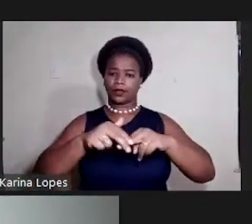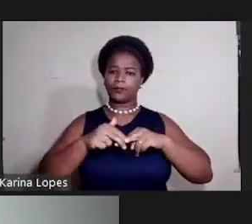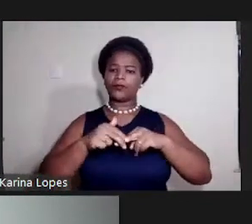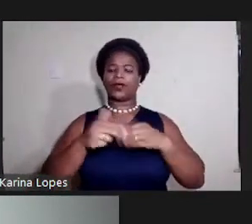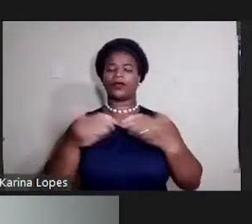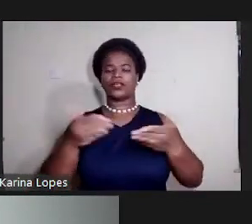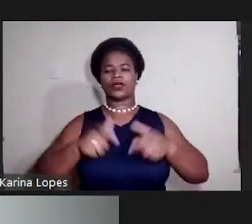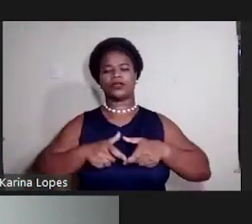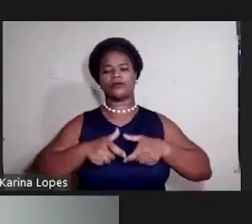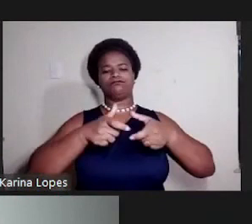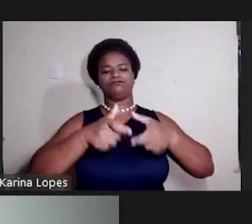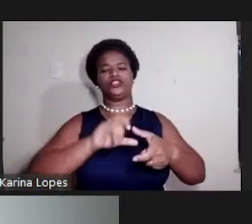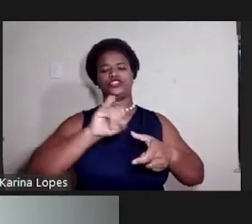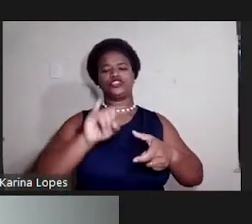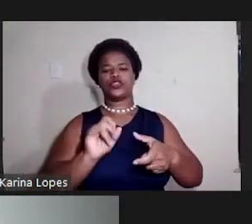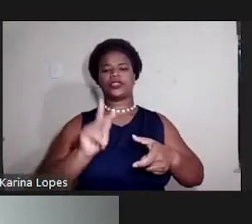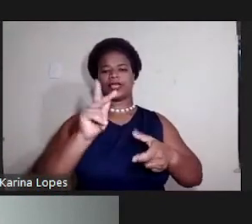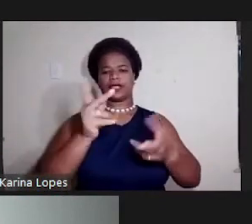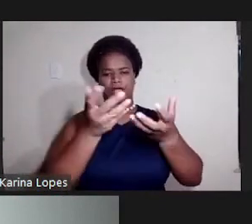JK.